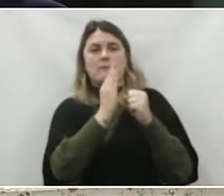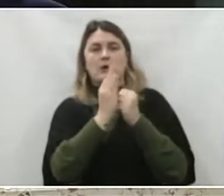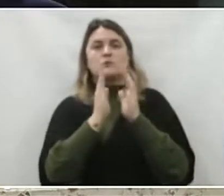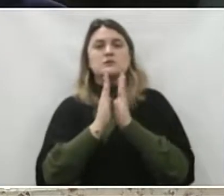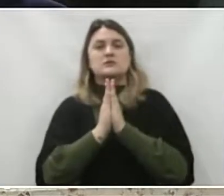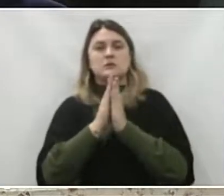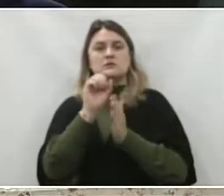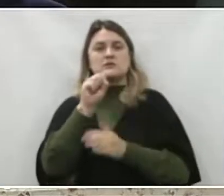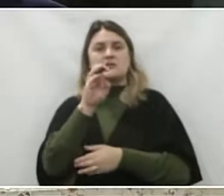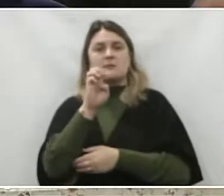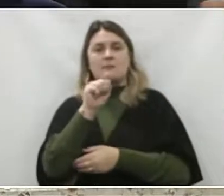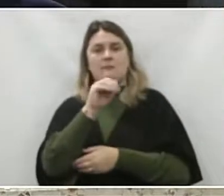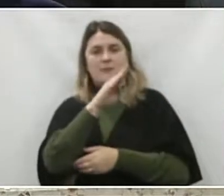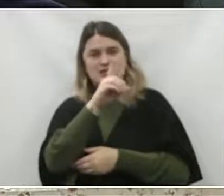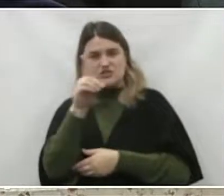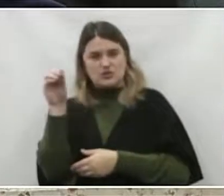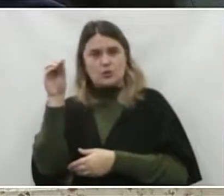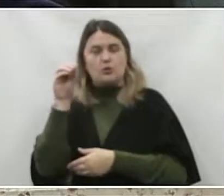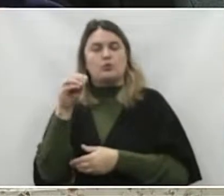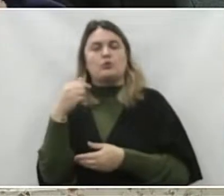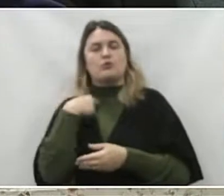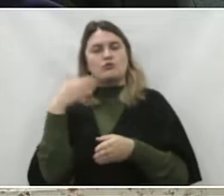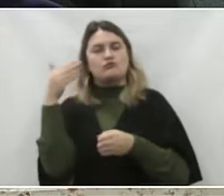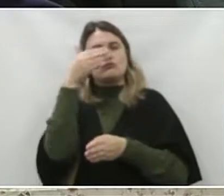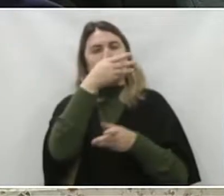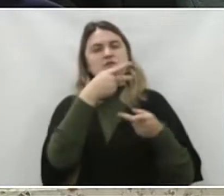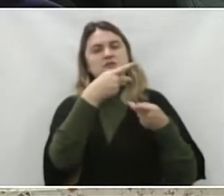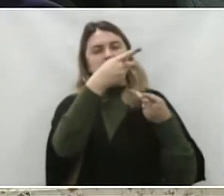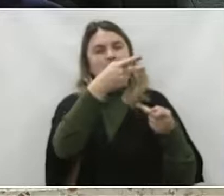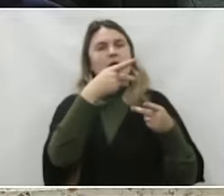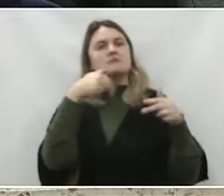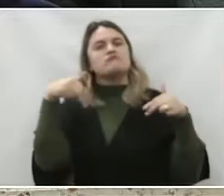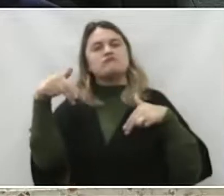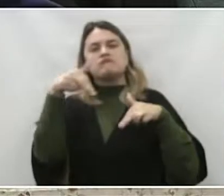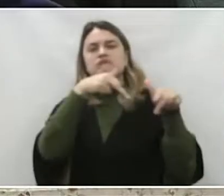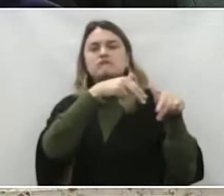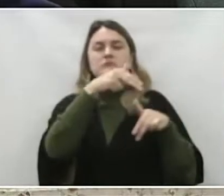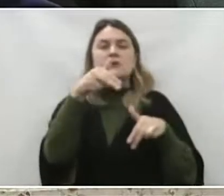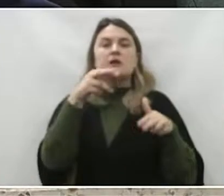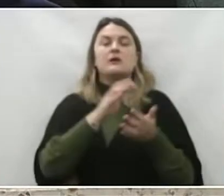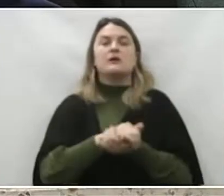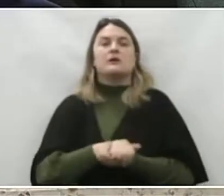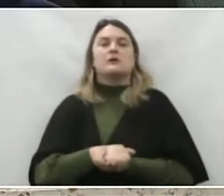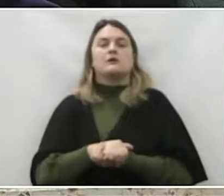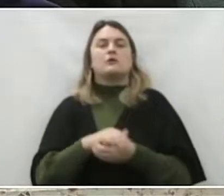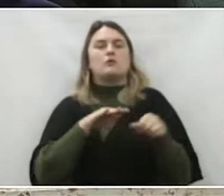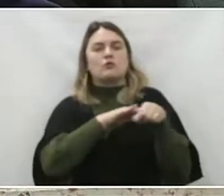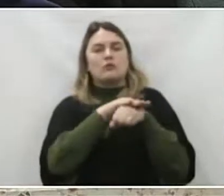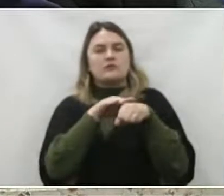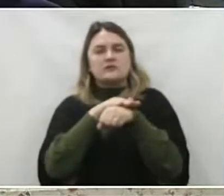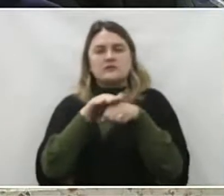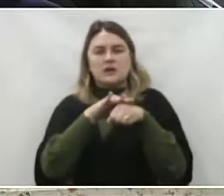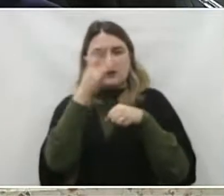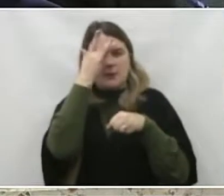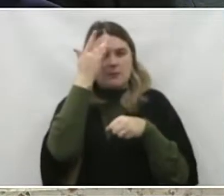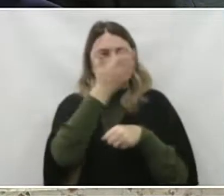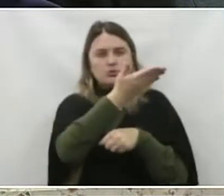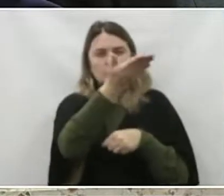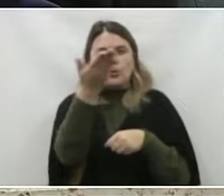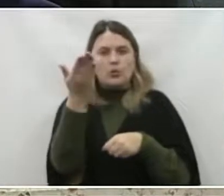pela forma que me acolheram É tive lá visitando andando pelas ruas e conversei também